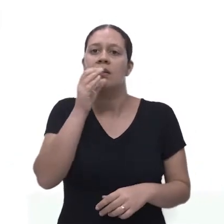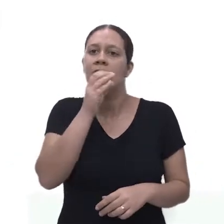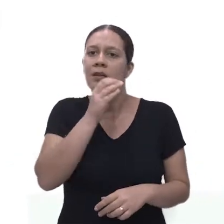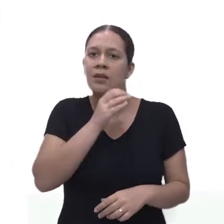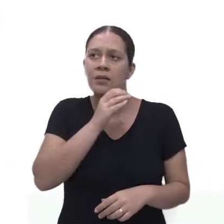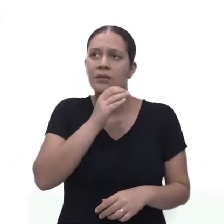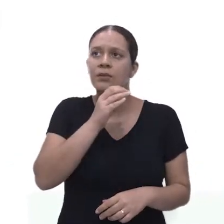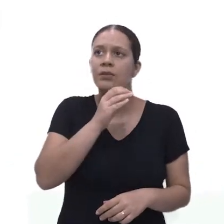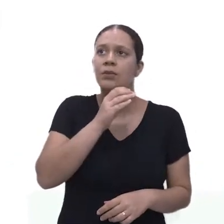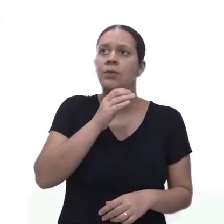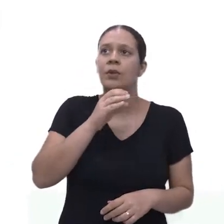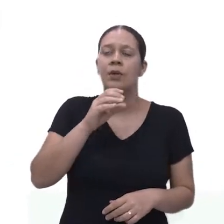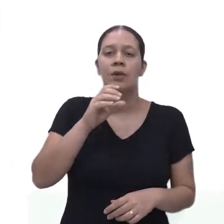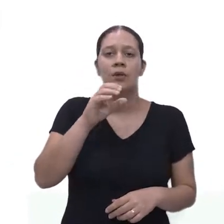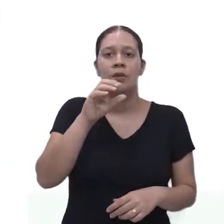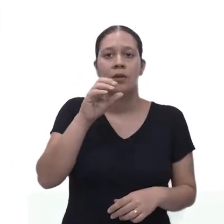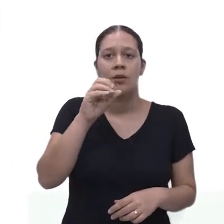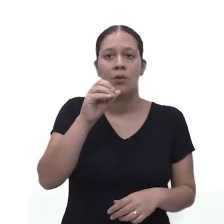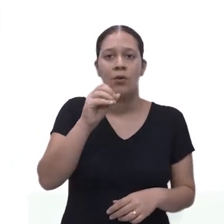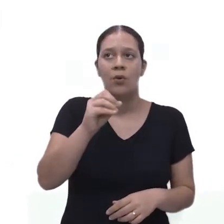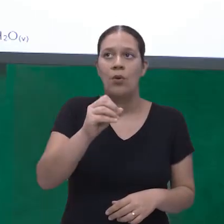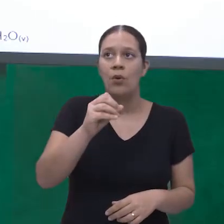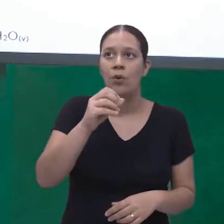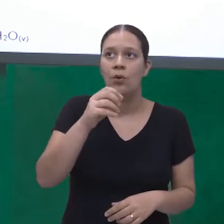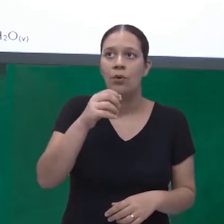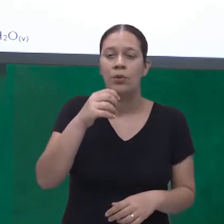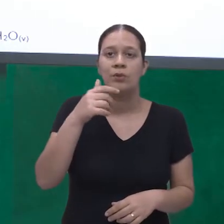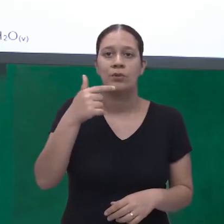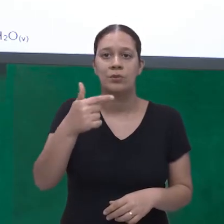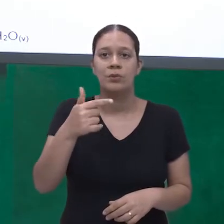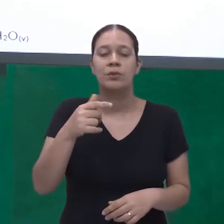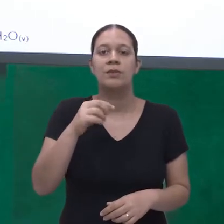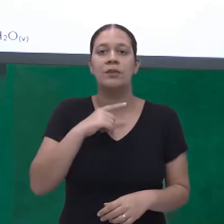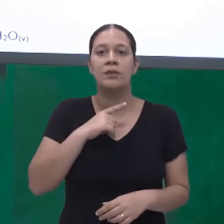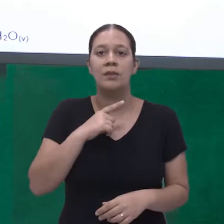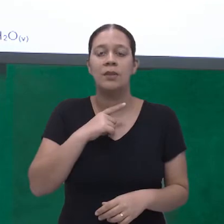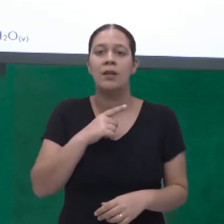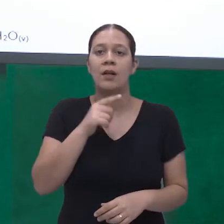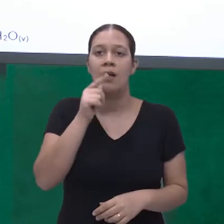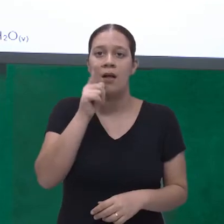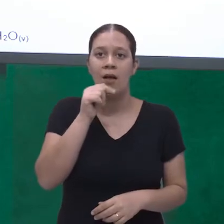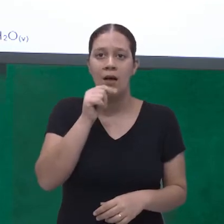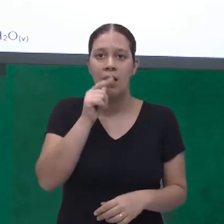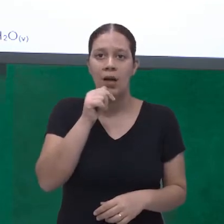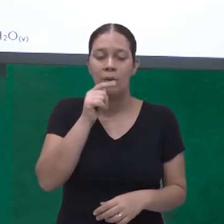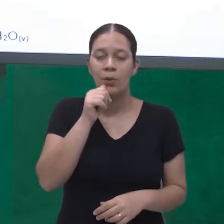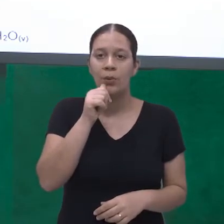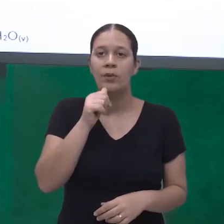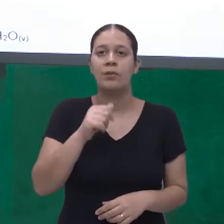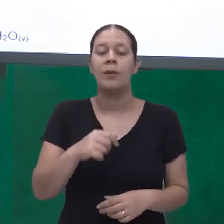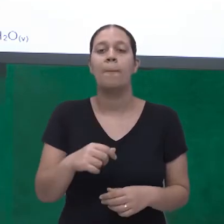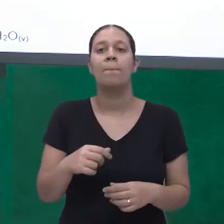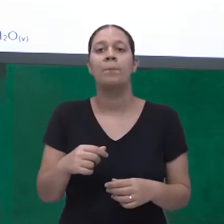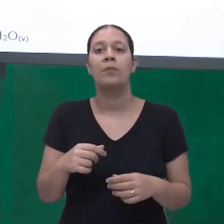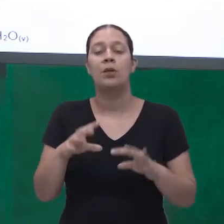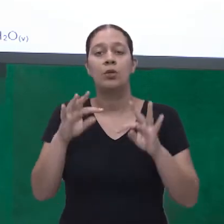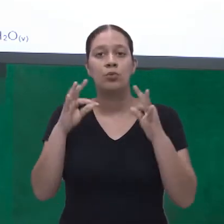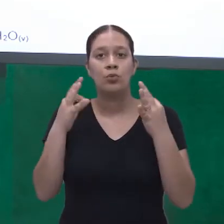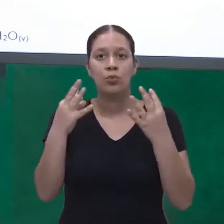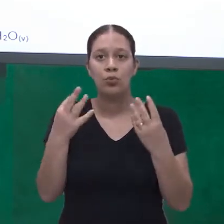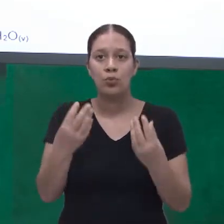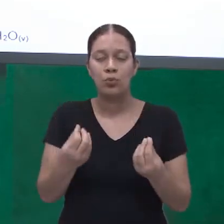O2, produzindo CO2 e água. E toda queima libera energia. É um